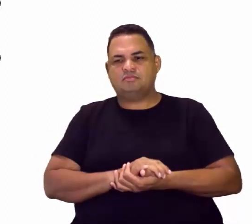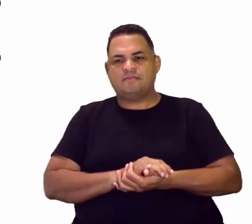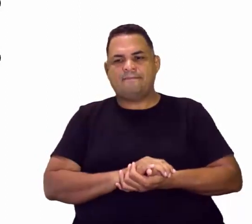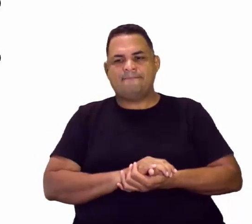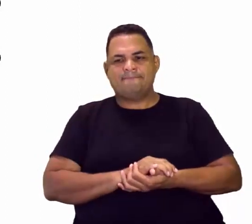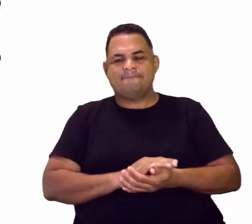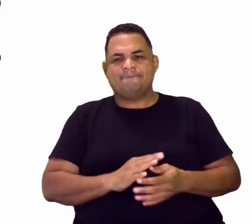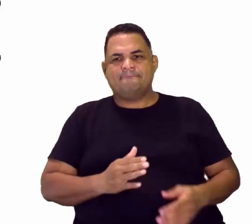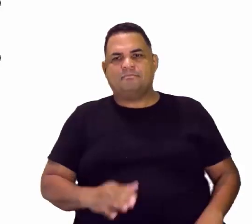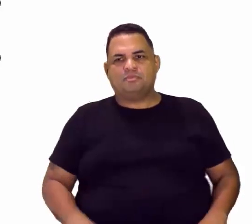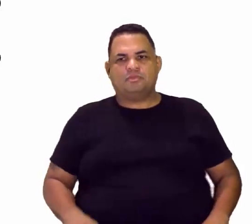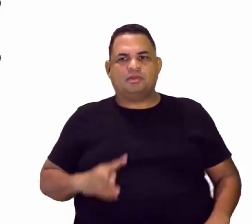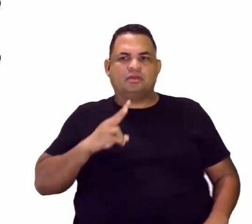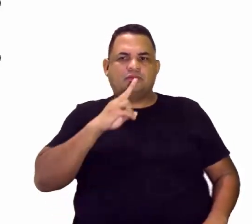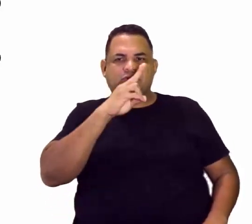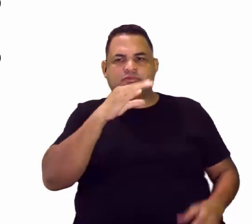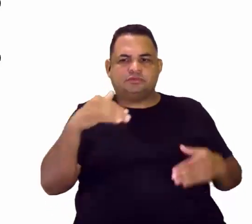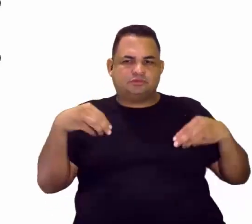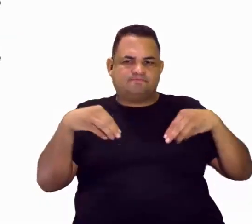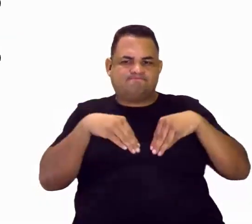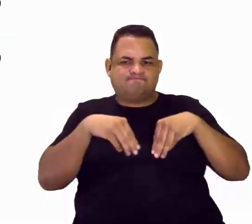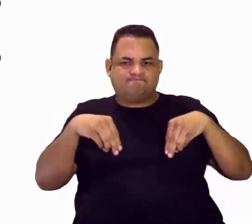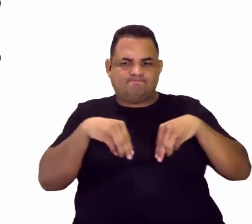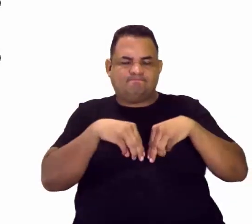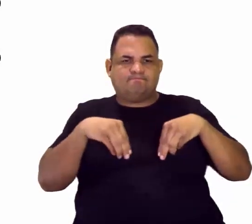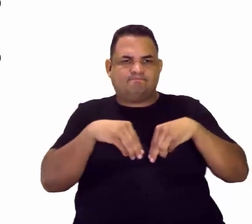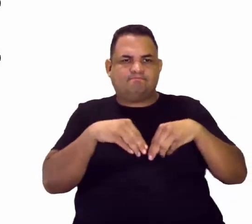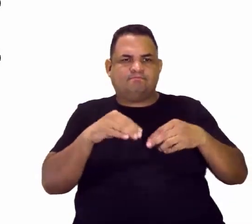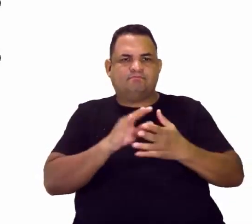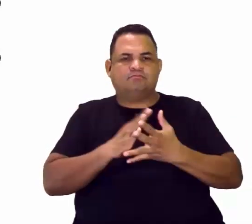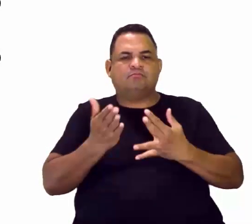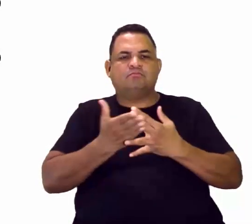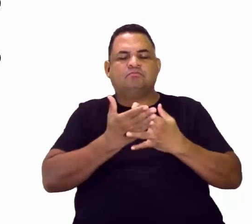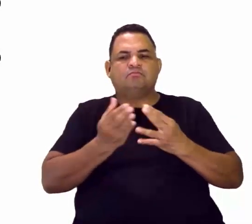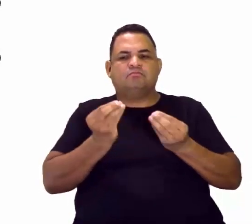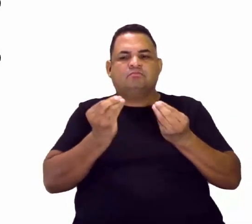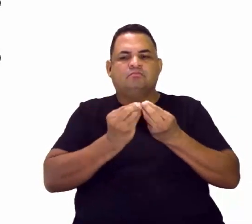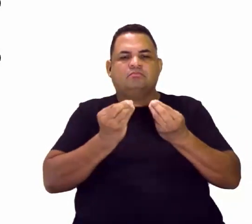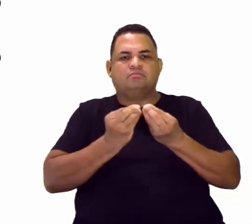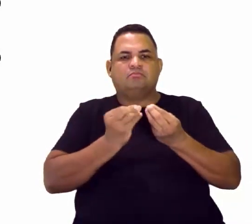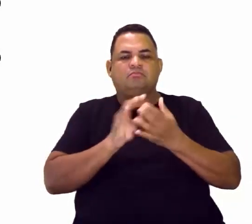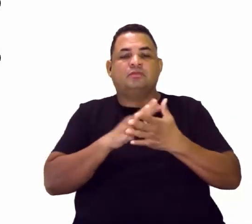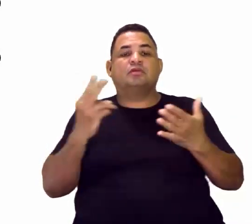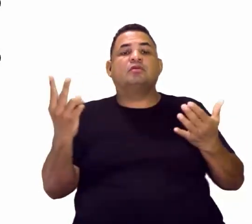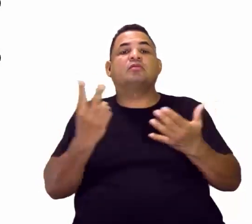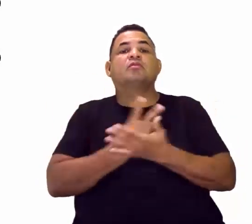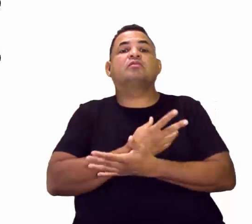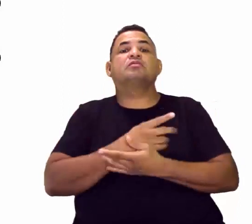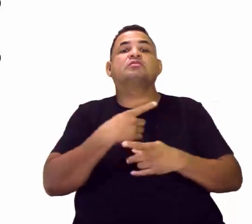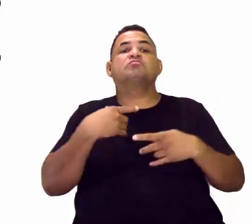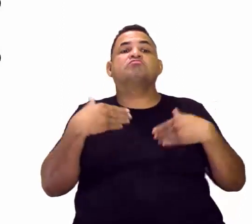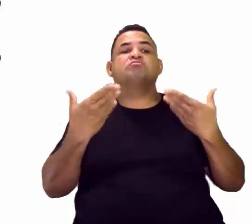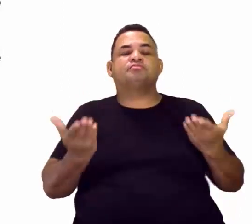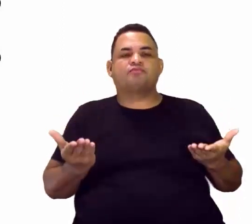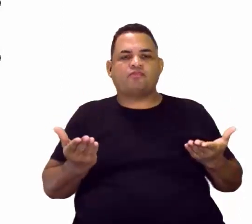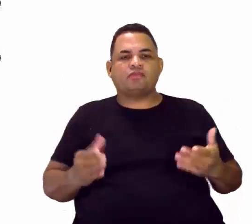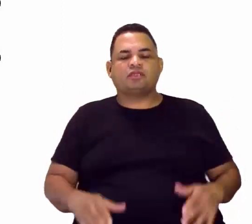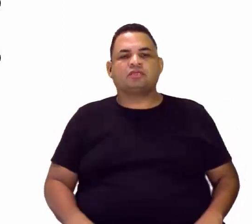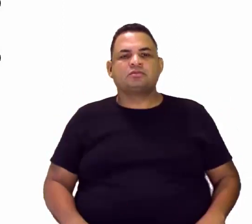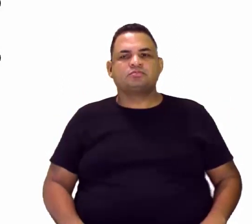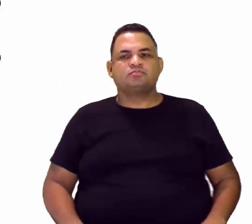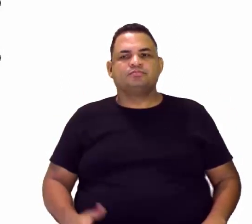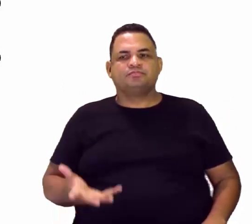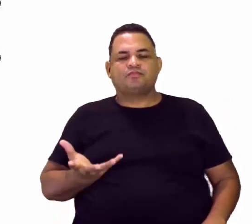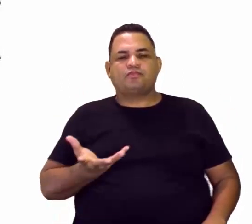vem: as forças de atração entre as moléculas ocorrem por... O que ele quer saber? Ele